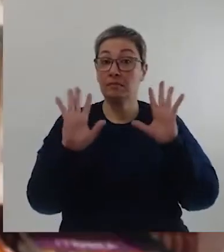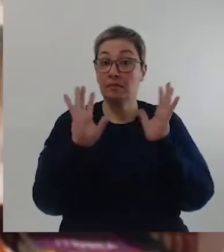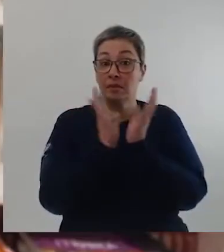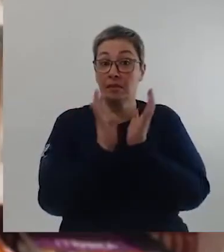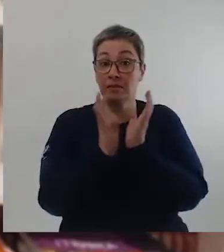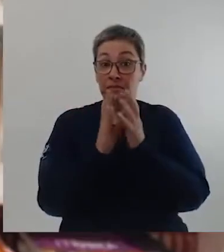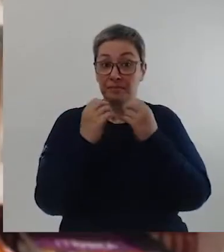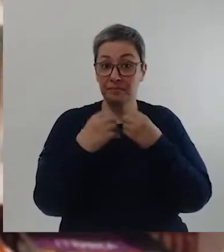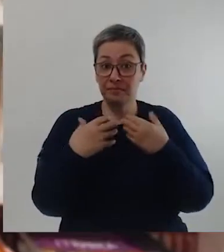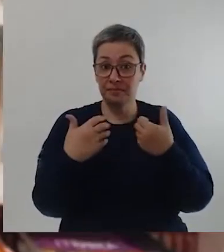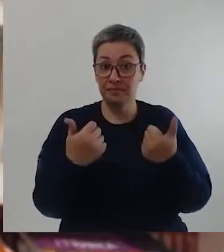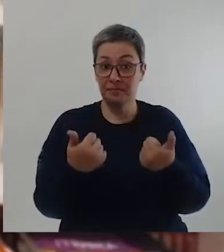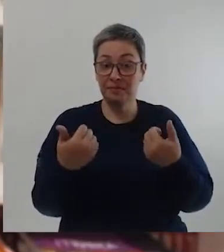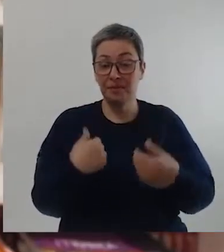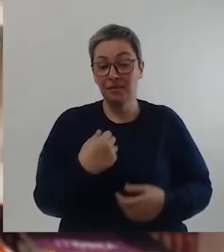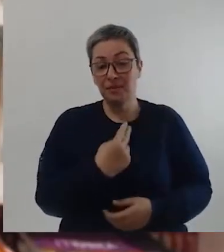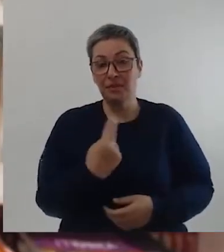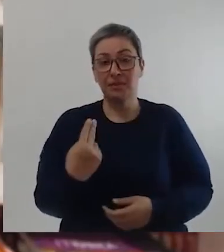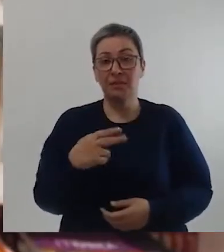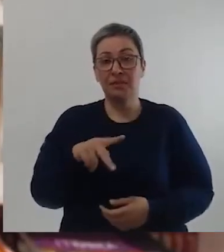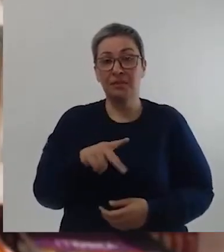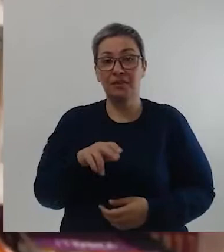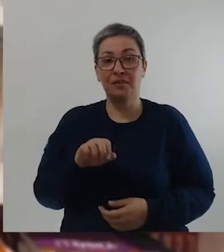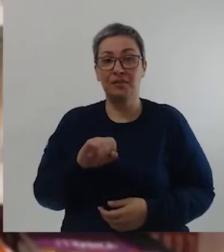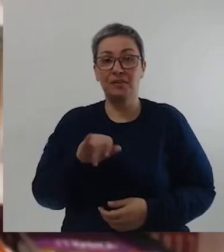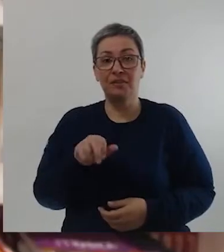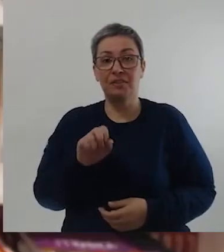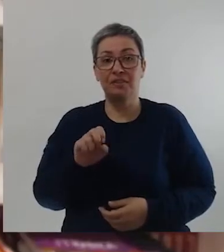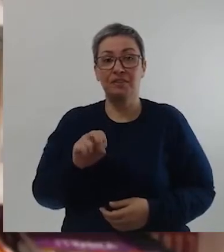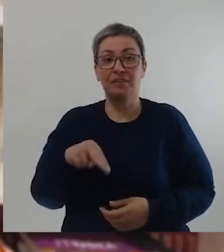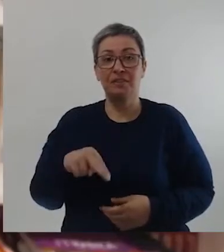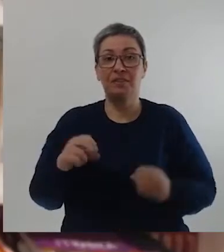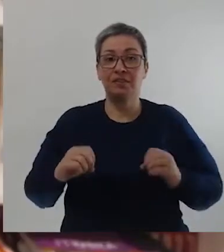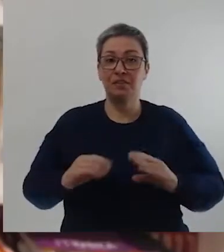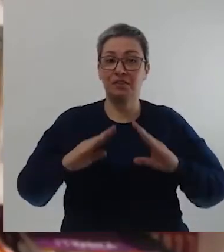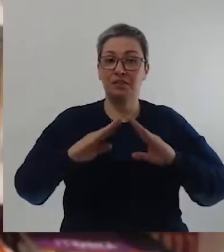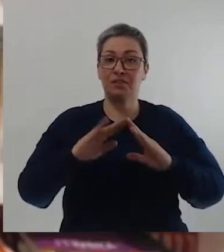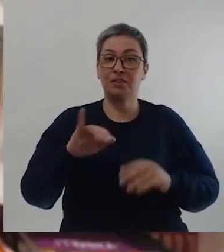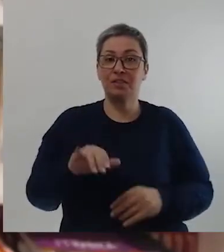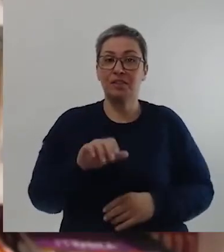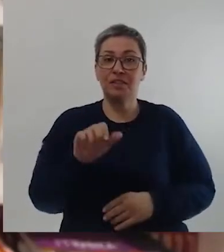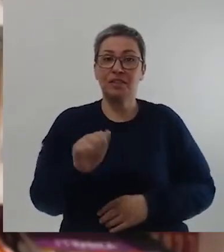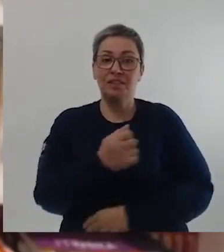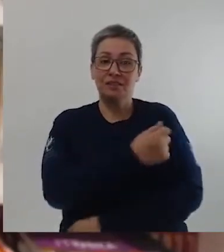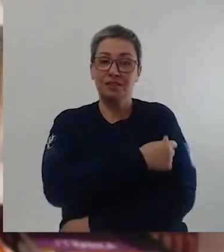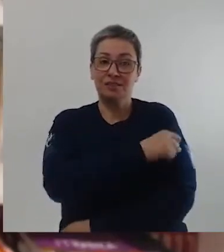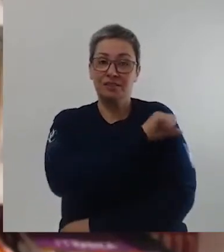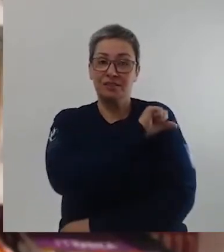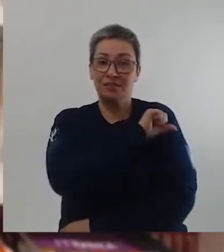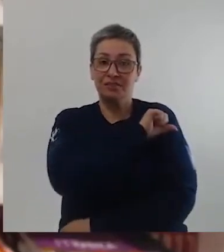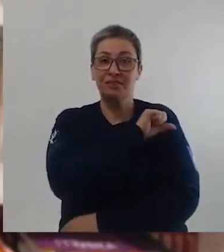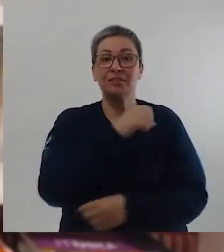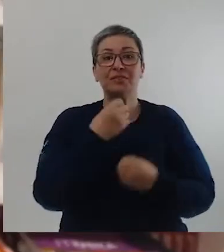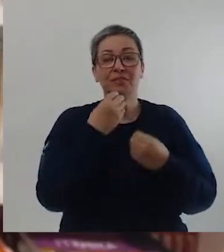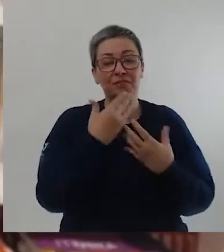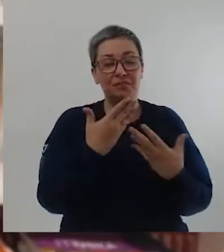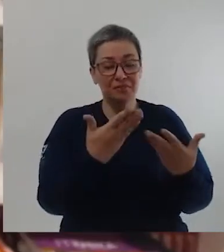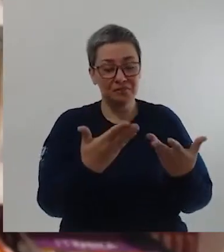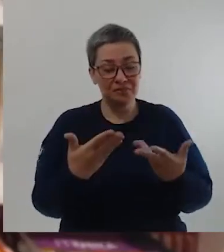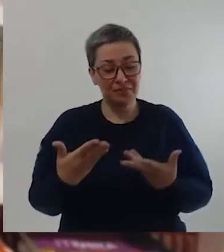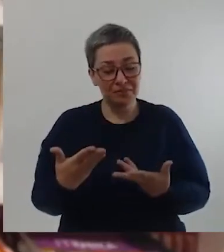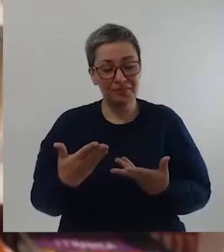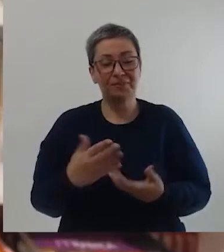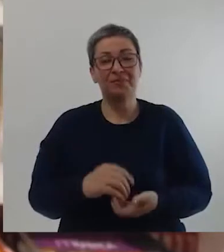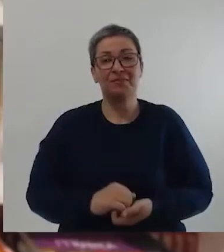Olá pessoal tudo bem com vocês o professor Jefferson e esse é o programa saberes em casa Paraíso 52